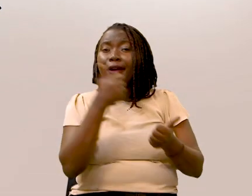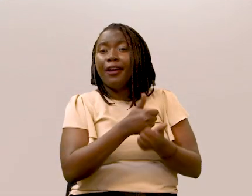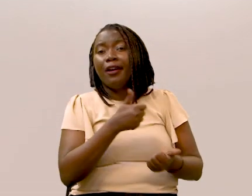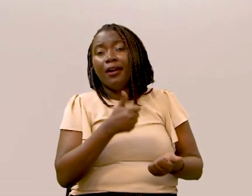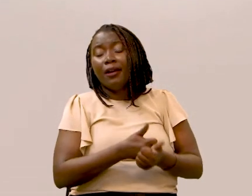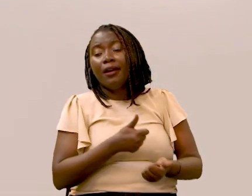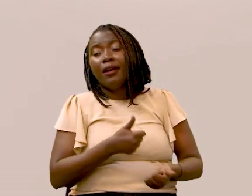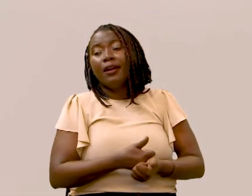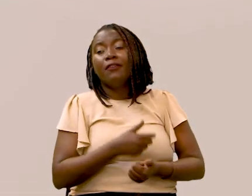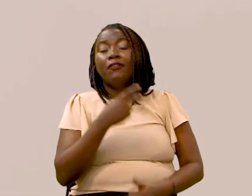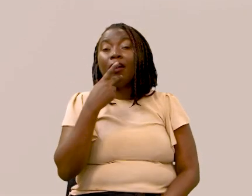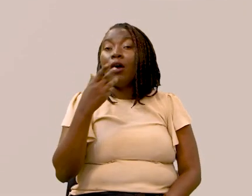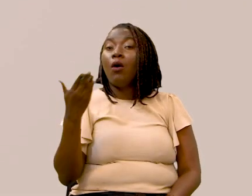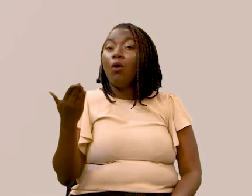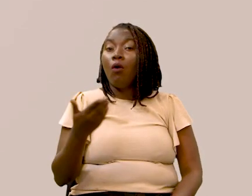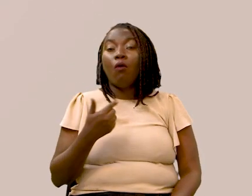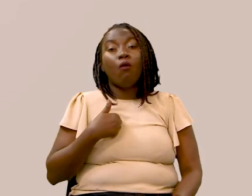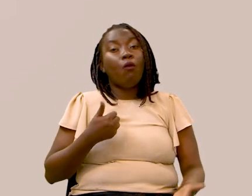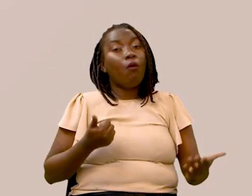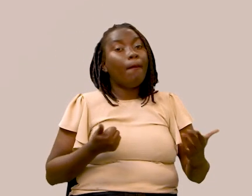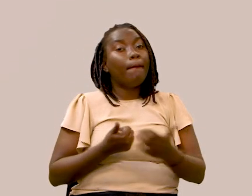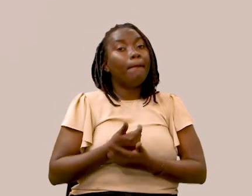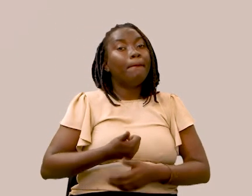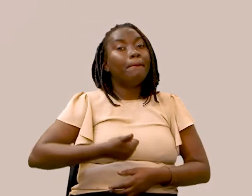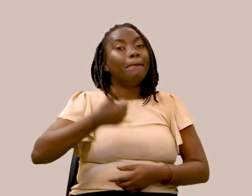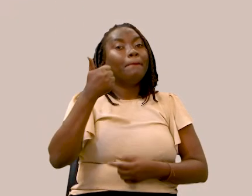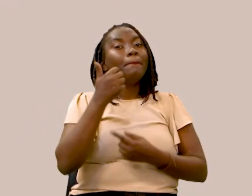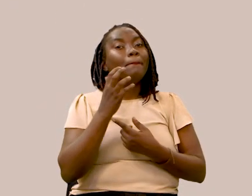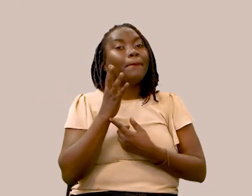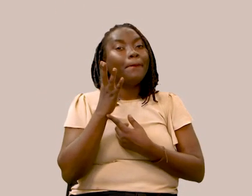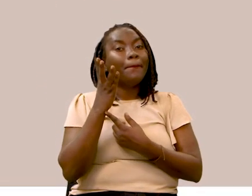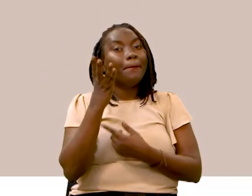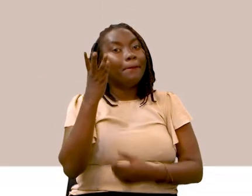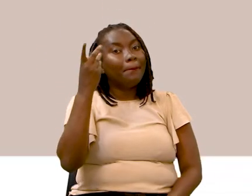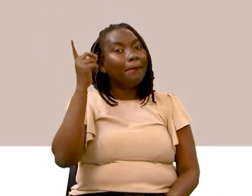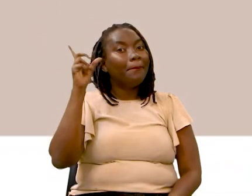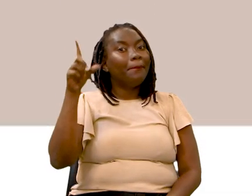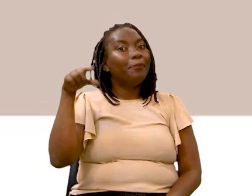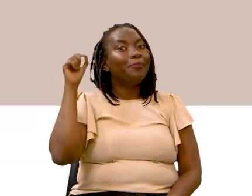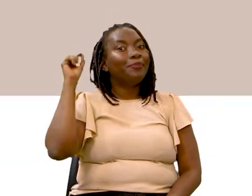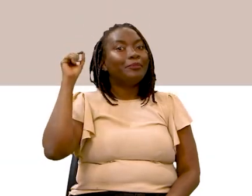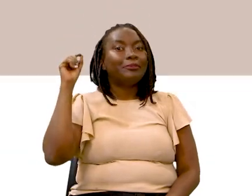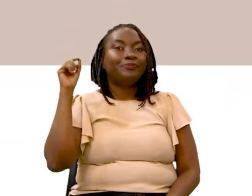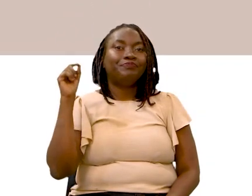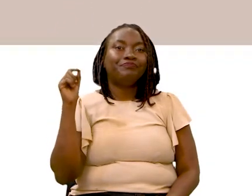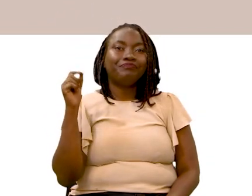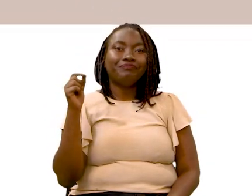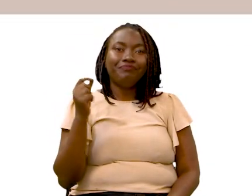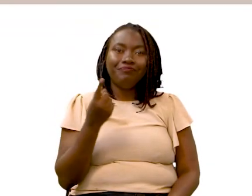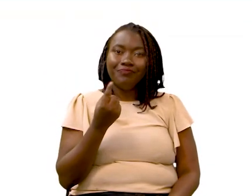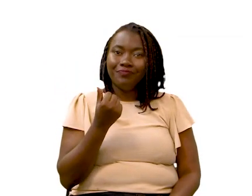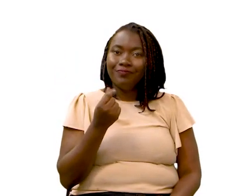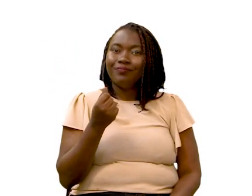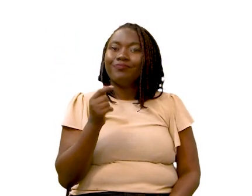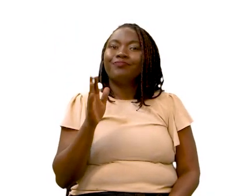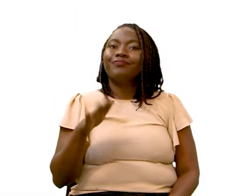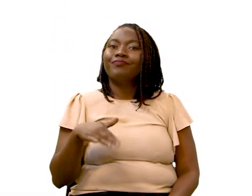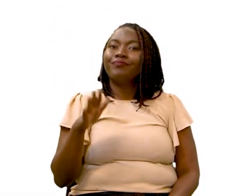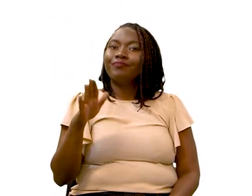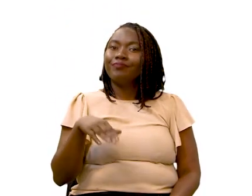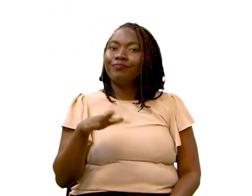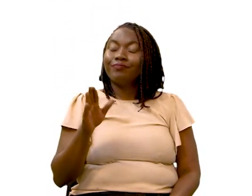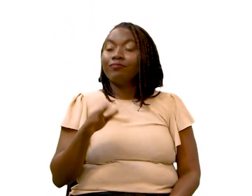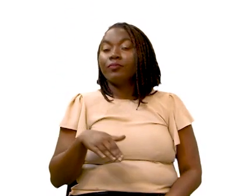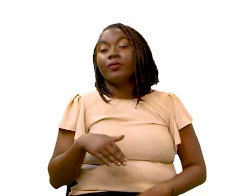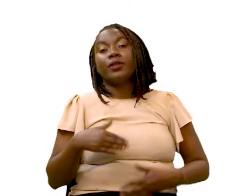ele está acompanhando há meses, ele fala, é hoje que eu vou comprar a primeira obra de arte. Se arrisca numa obra ali de arte de